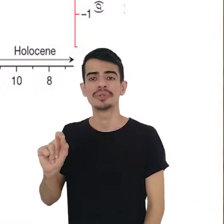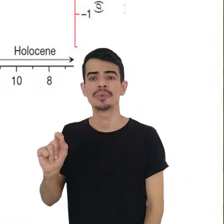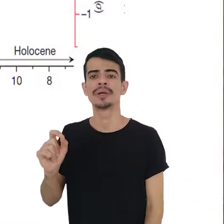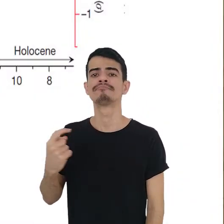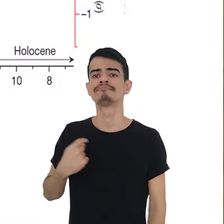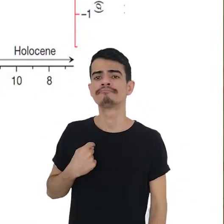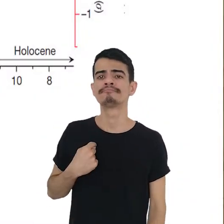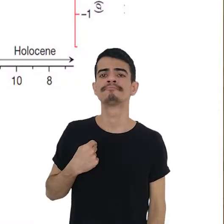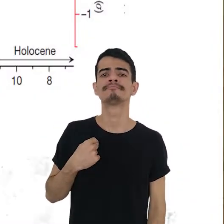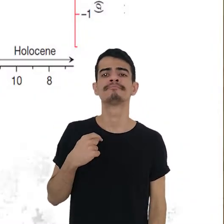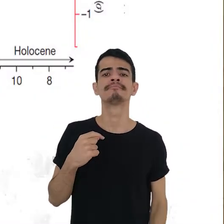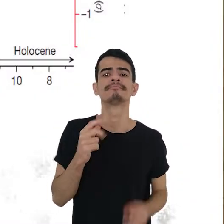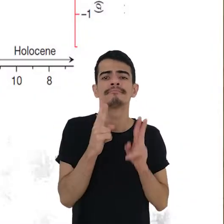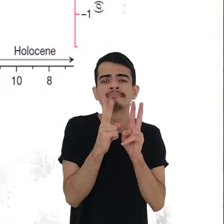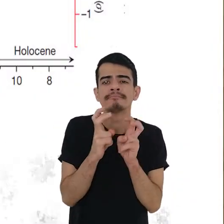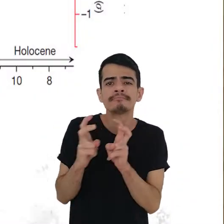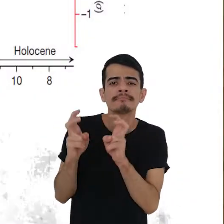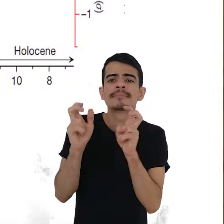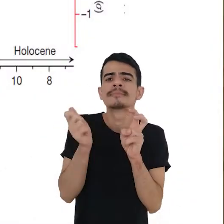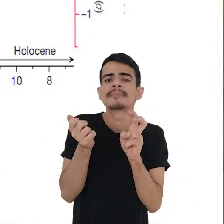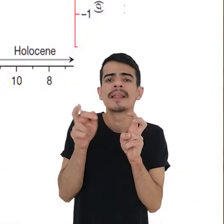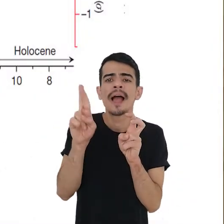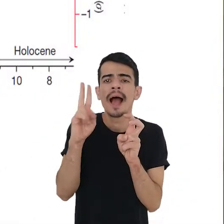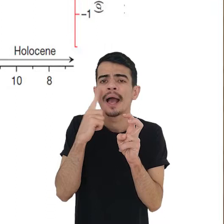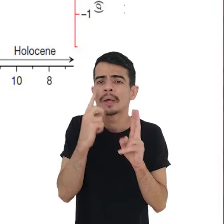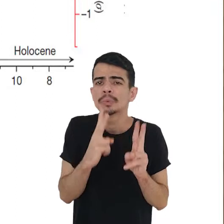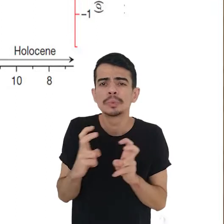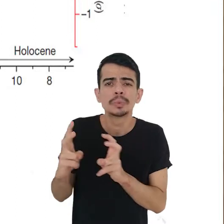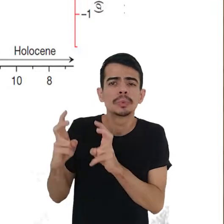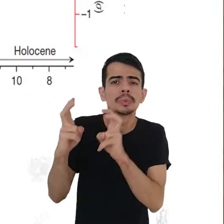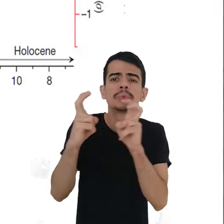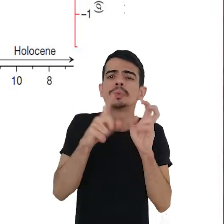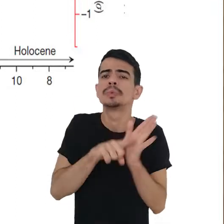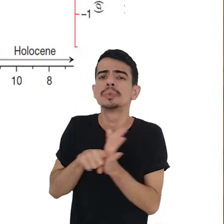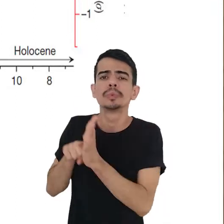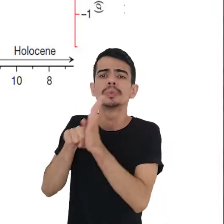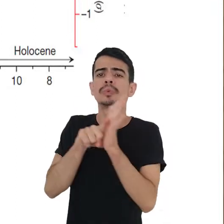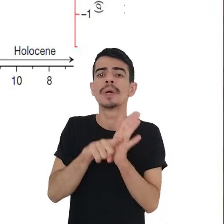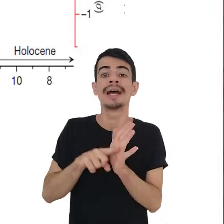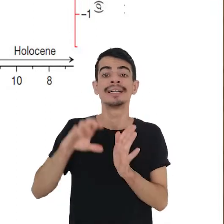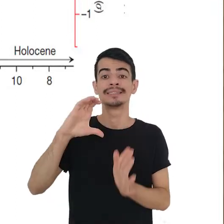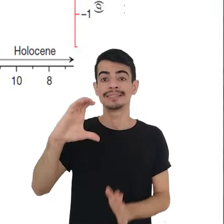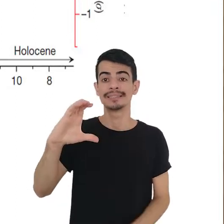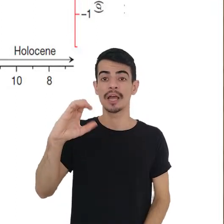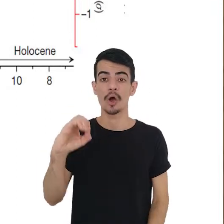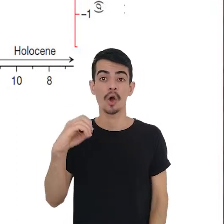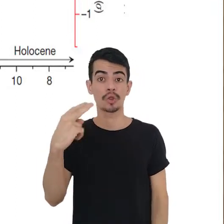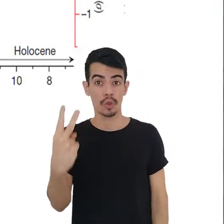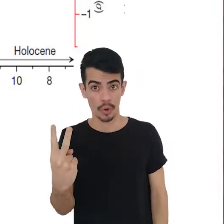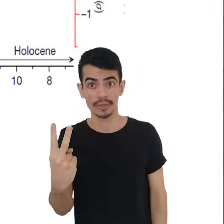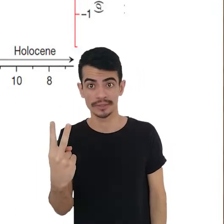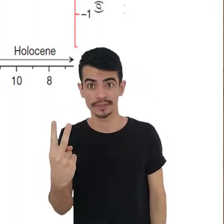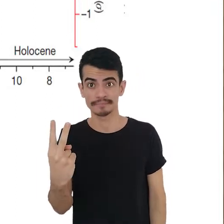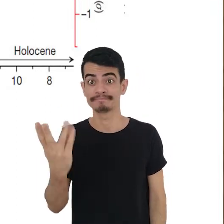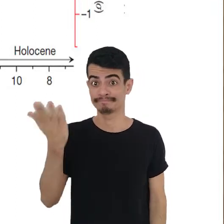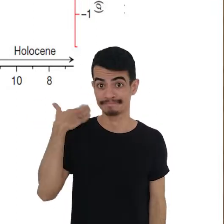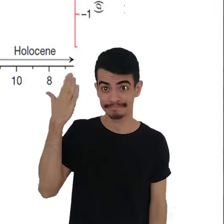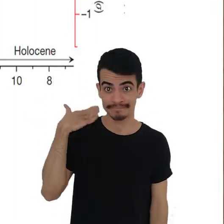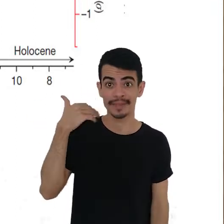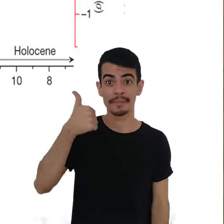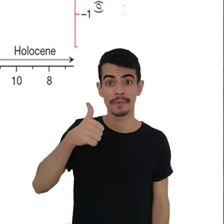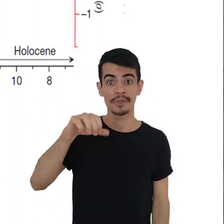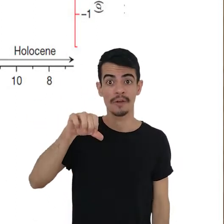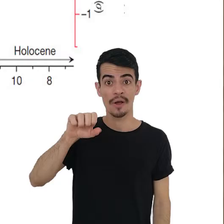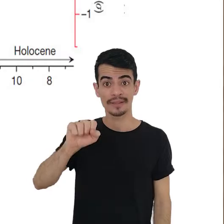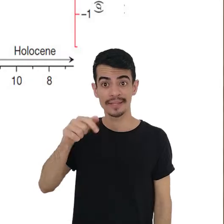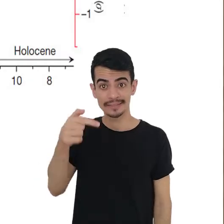eu coletava o ar para medir o CO2. Em 1987, eu mesmo medi o CO2 na Antártica